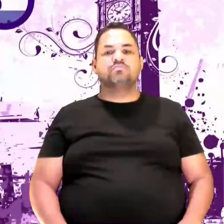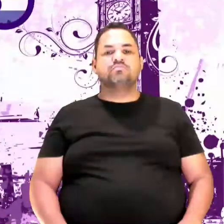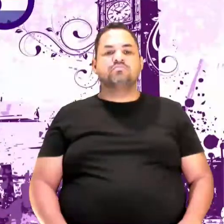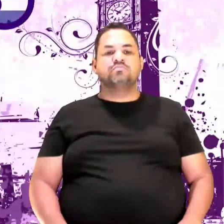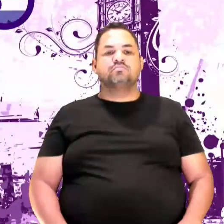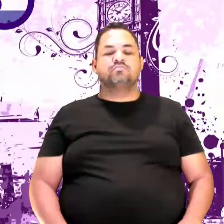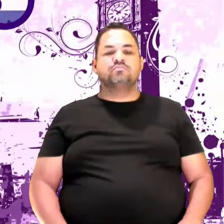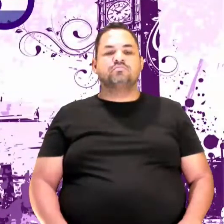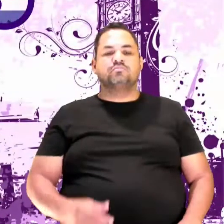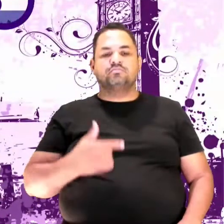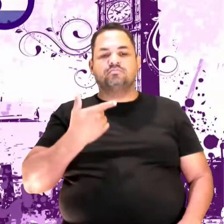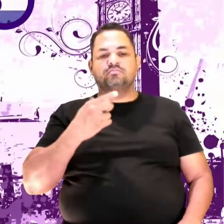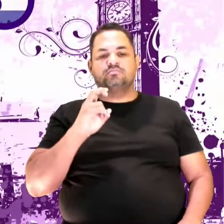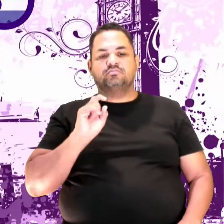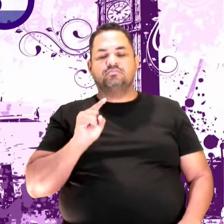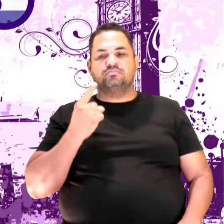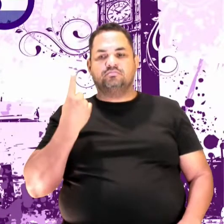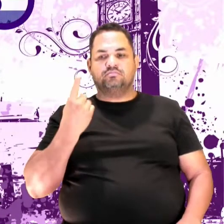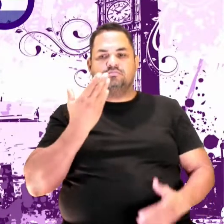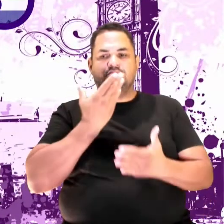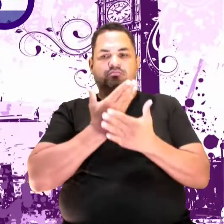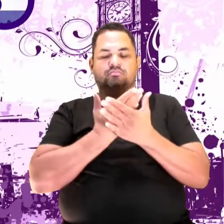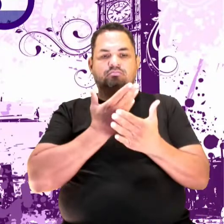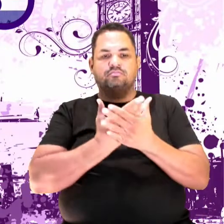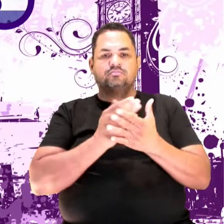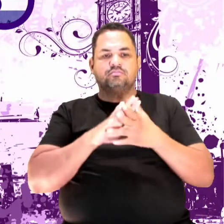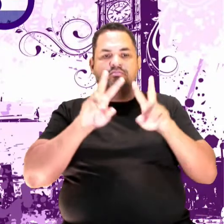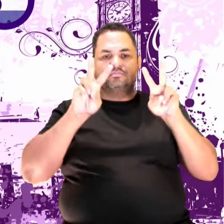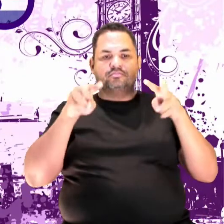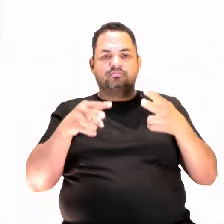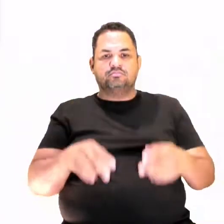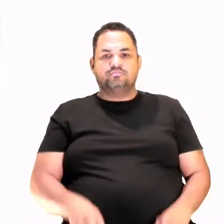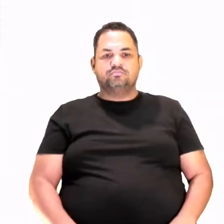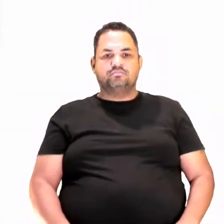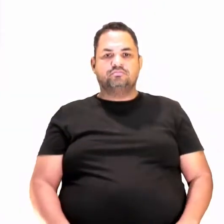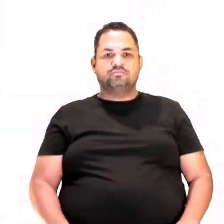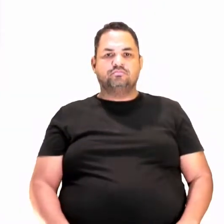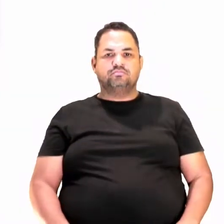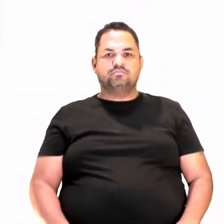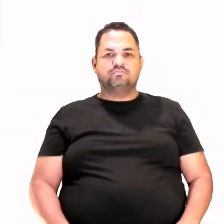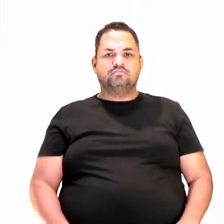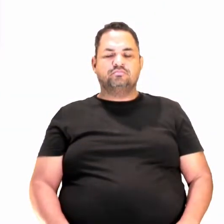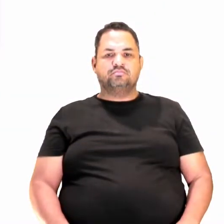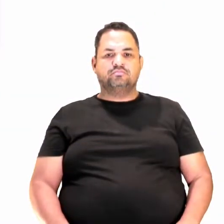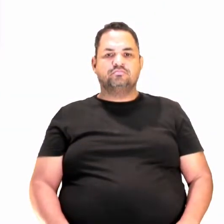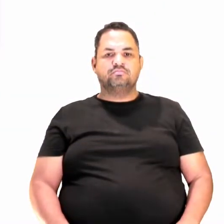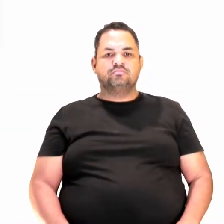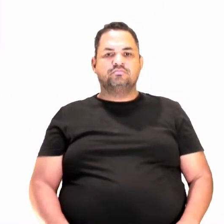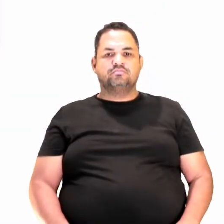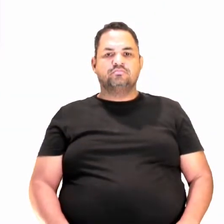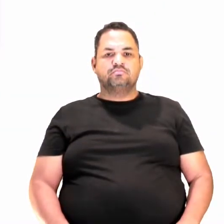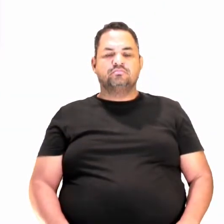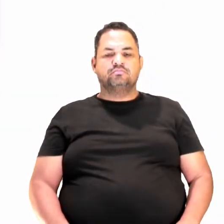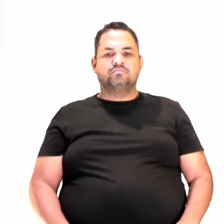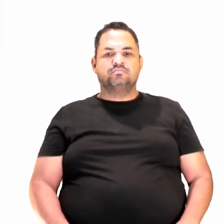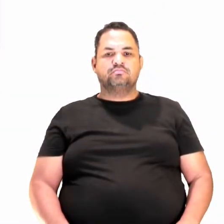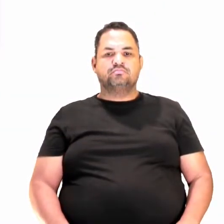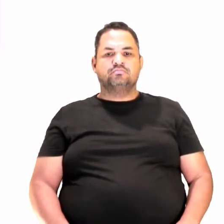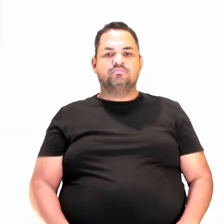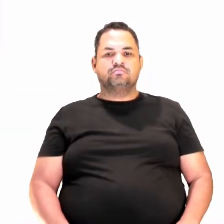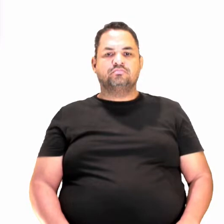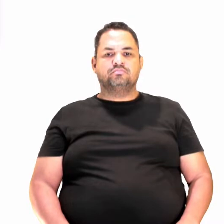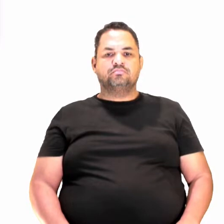Olha aí, 25.1, aula com o título de What do you look like? Que é o título